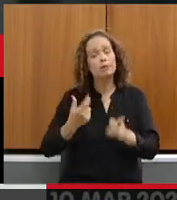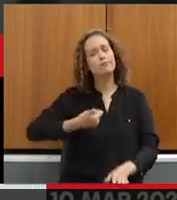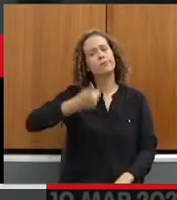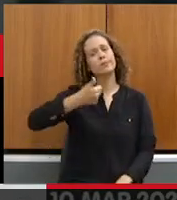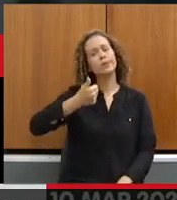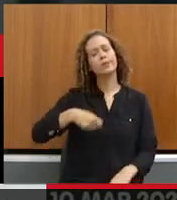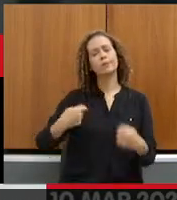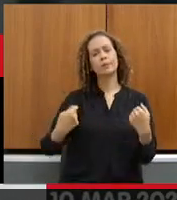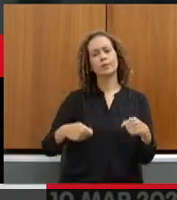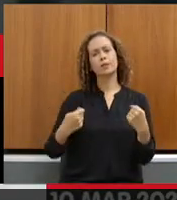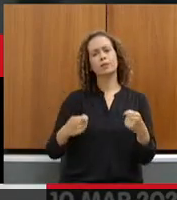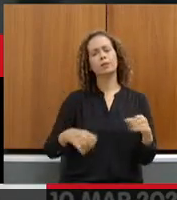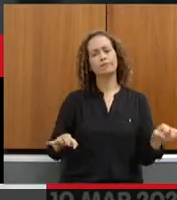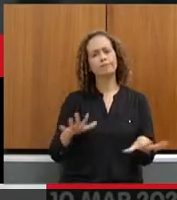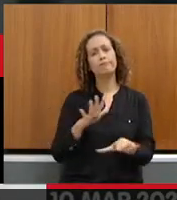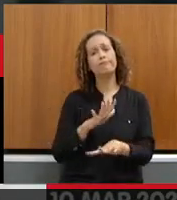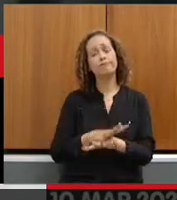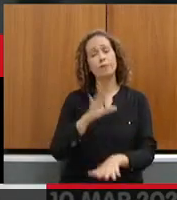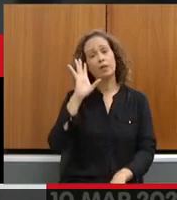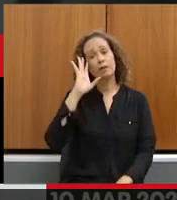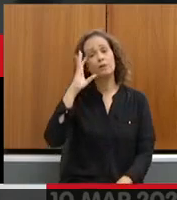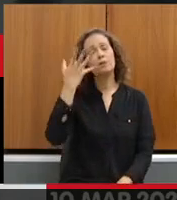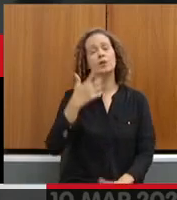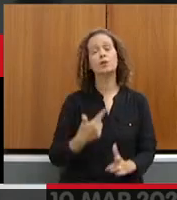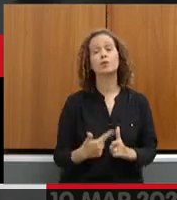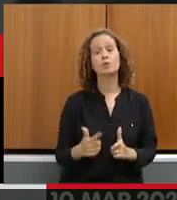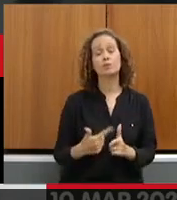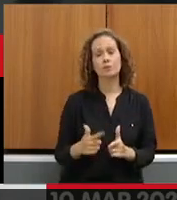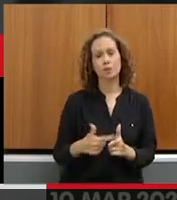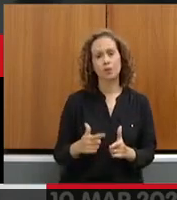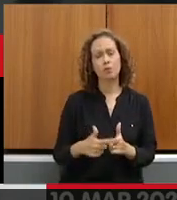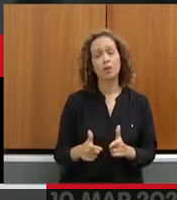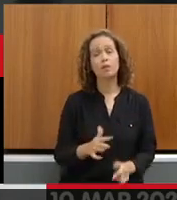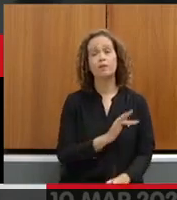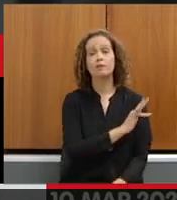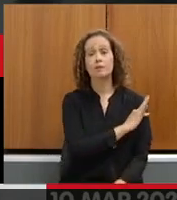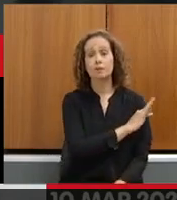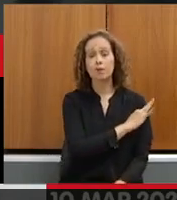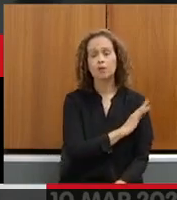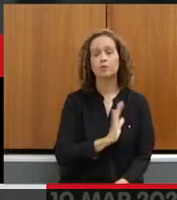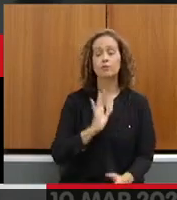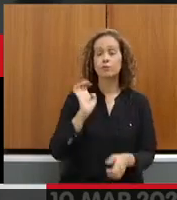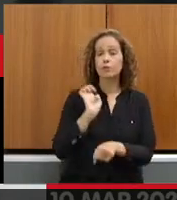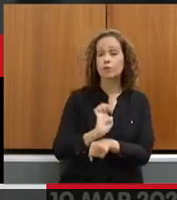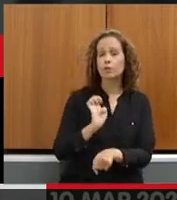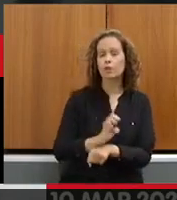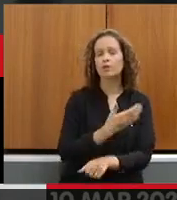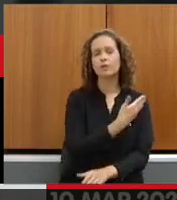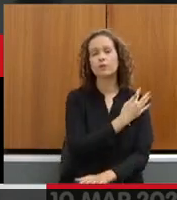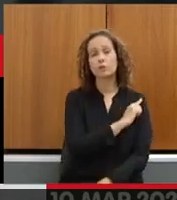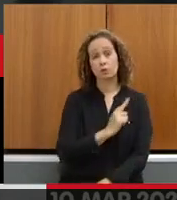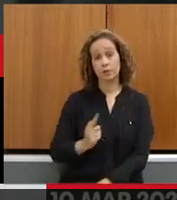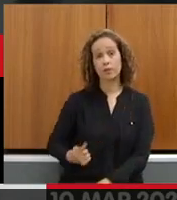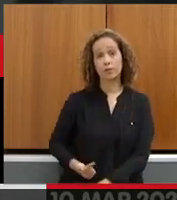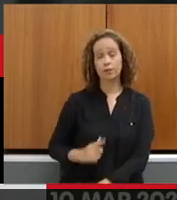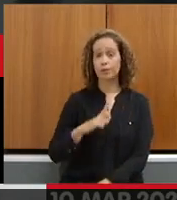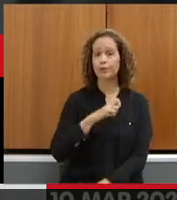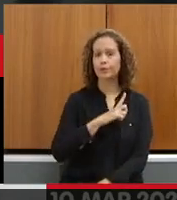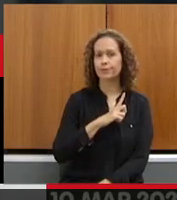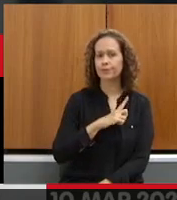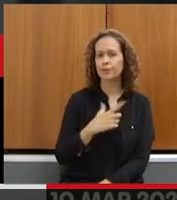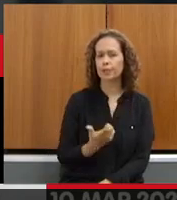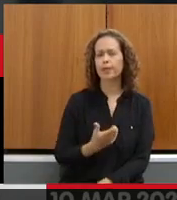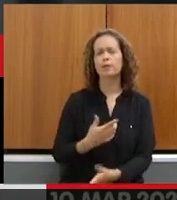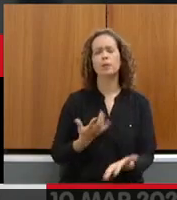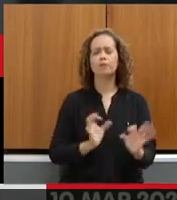precisamos efetivamente solucionar o problema fiscal do estado que o governador tem lidado com